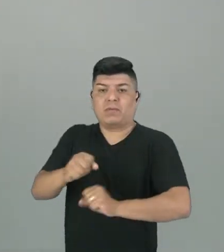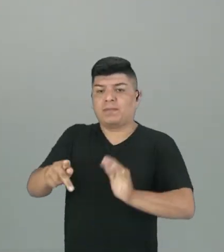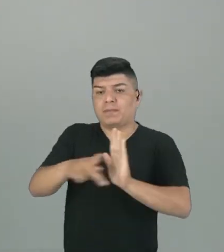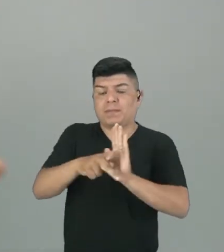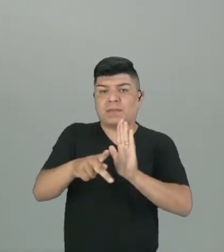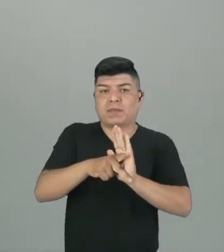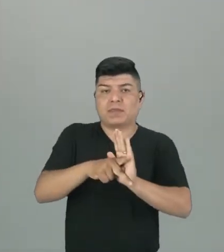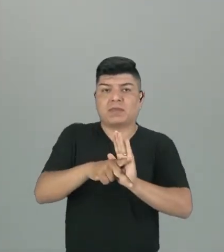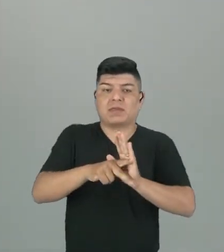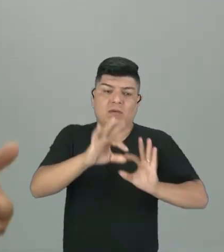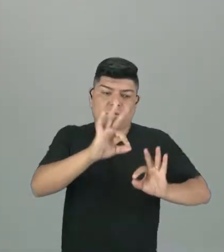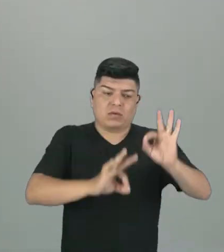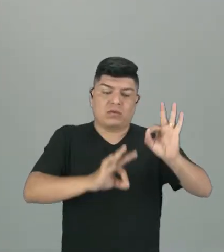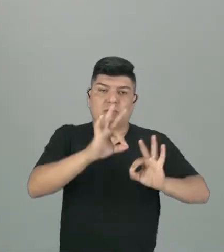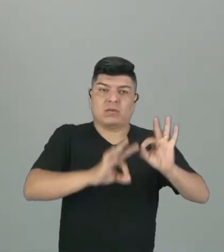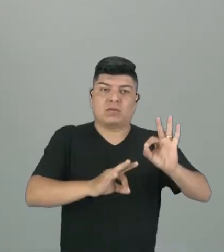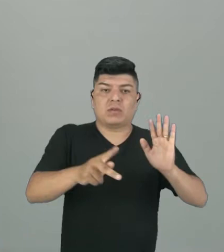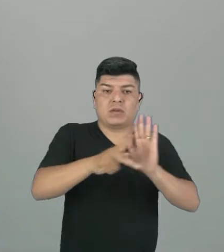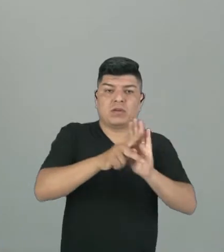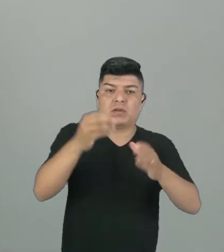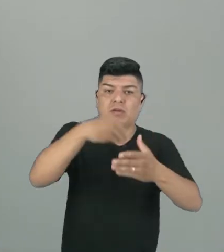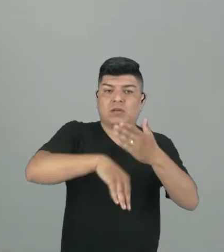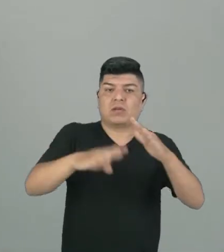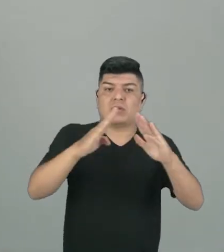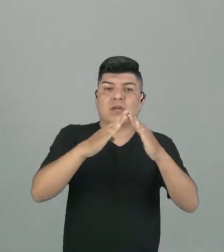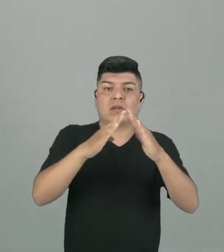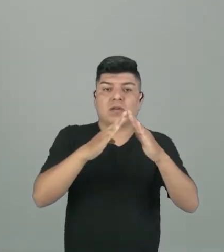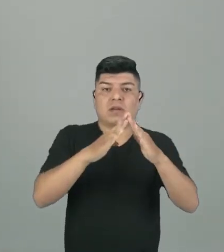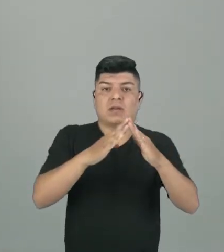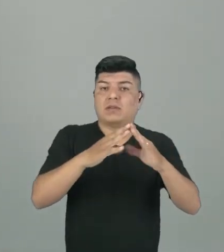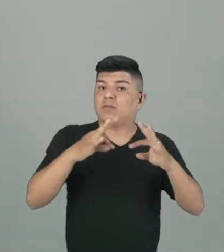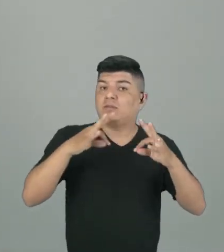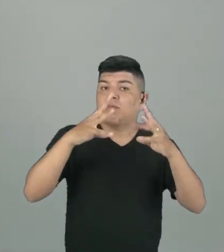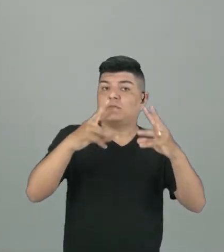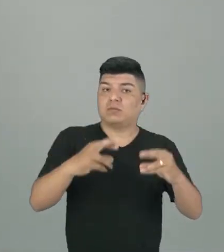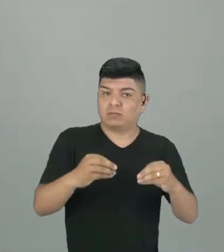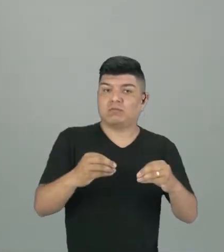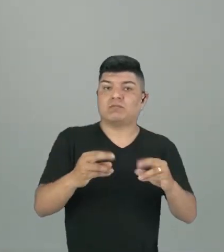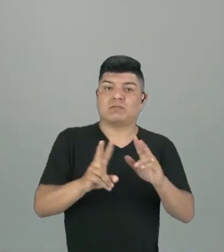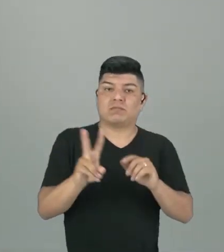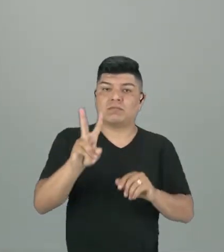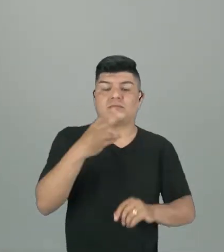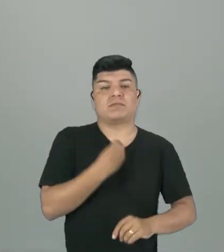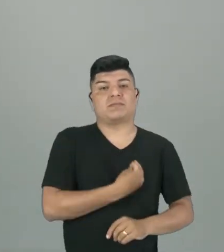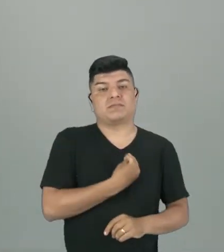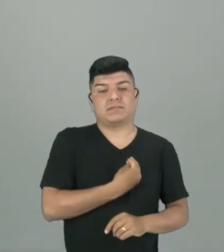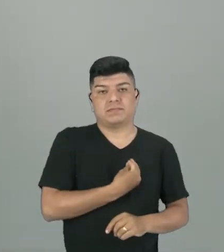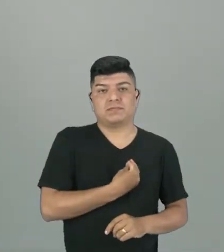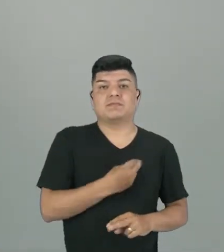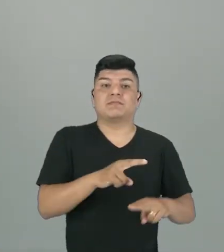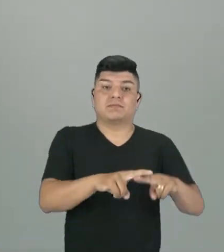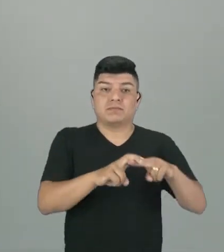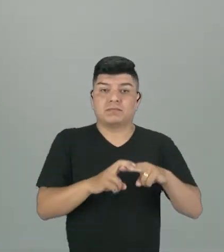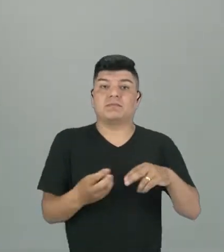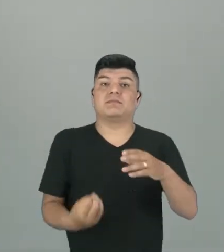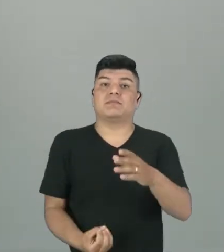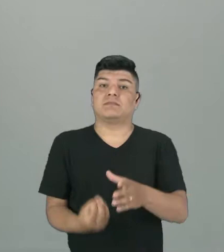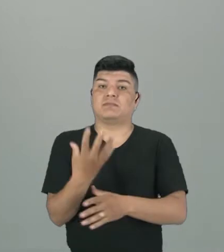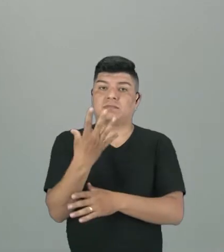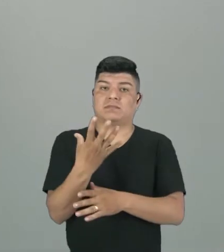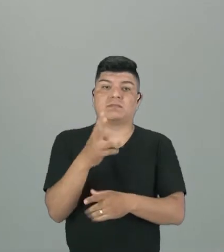pessoa, a própria organização dentro da sua própria casa, tudo isso diz respeito à valorização da vida. Então, a origem,